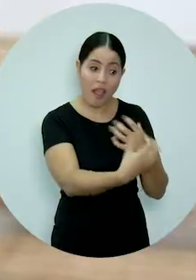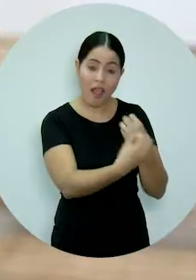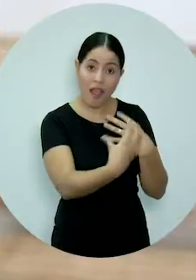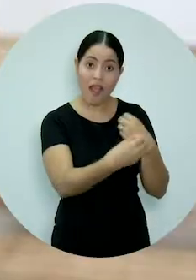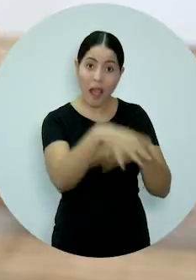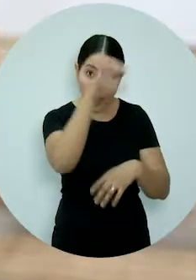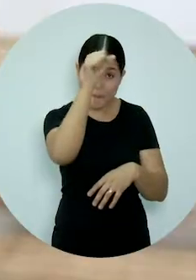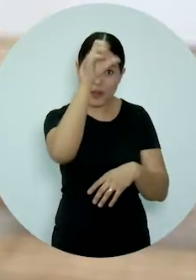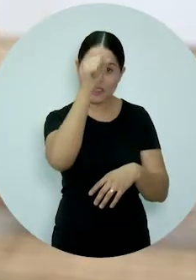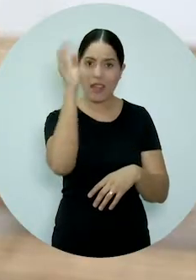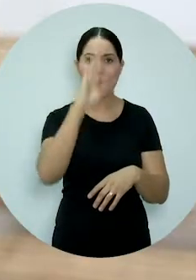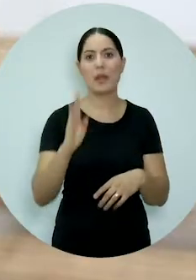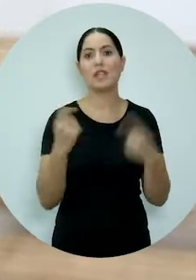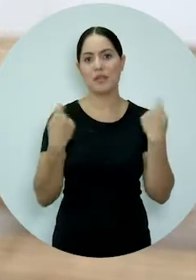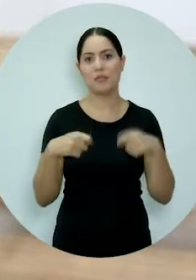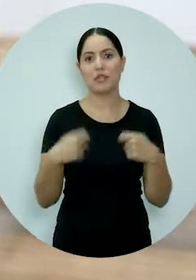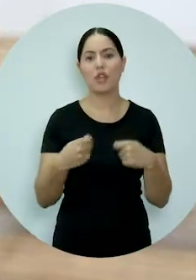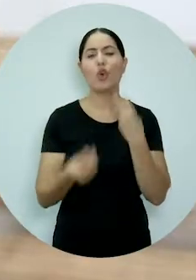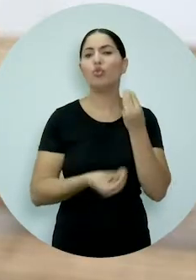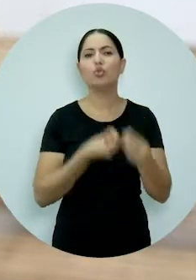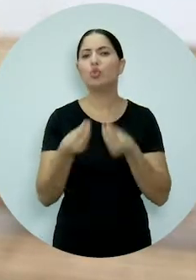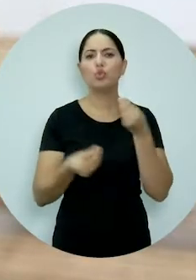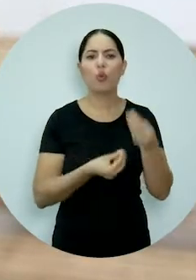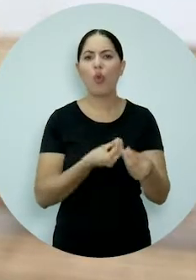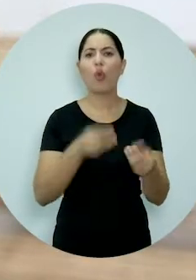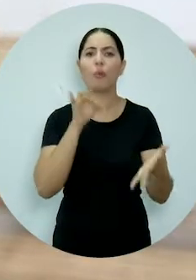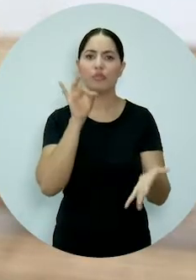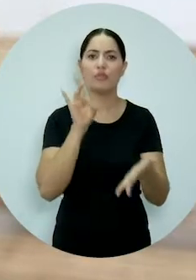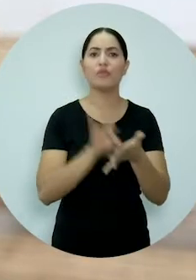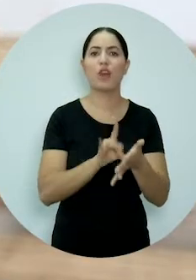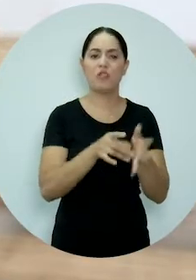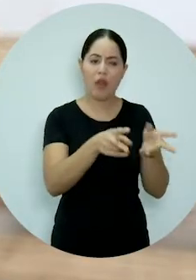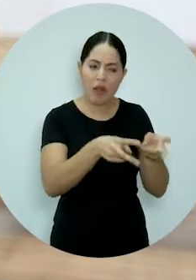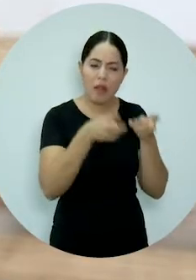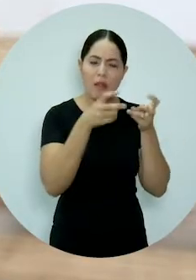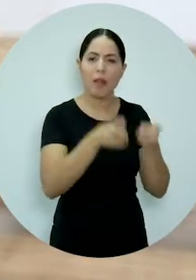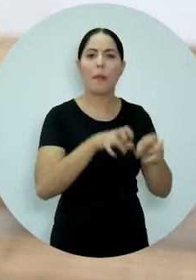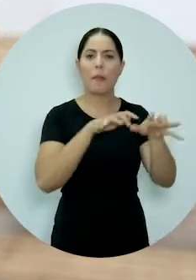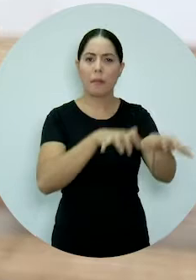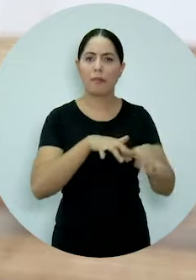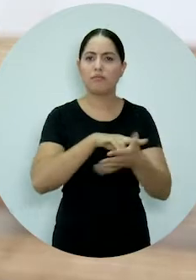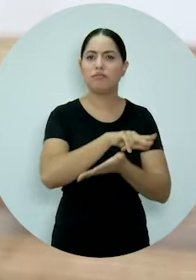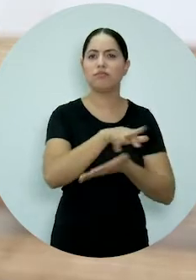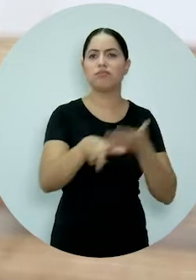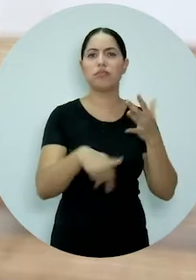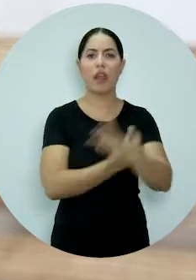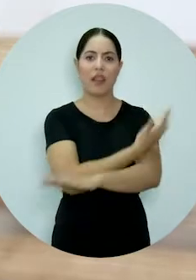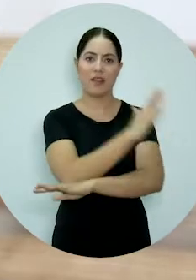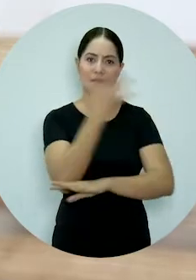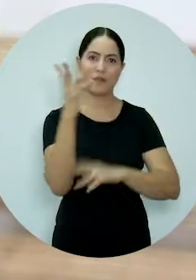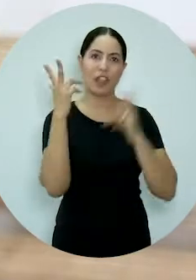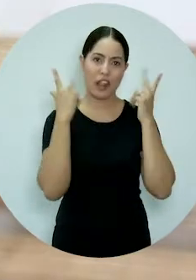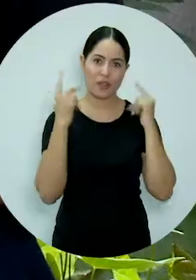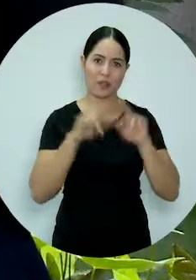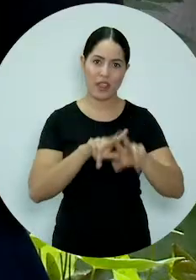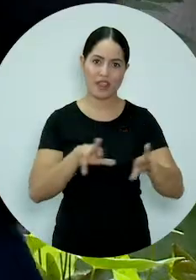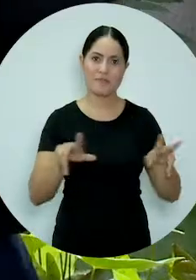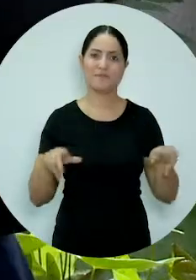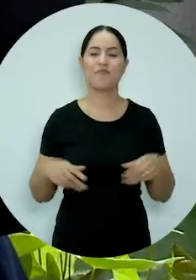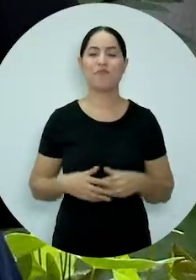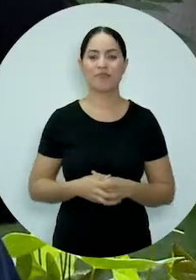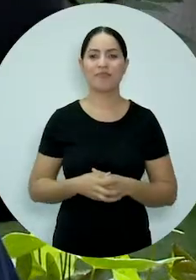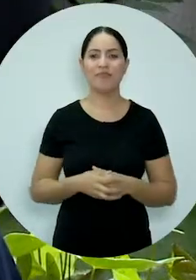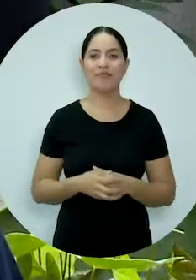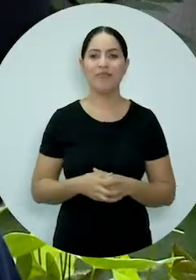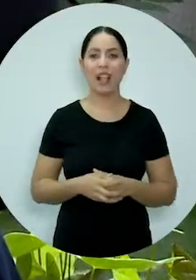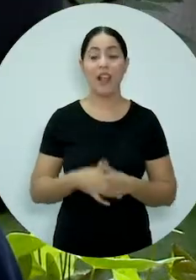indígenas sobre a forma de como adequadamente explorar e utilizar as suas terras e as suas riquezas naturais. Então, doutor